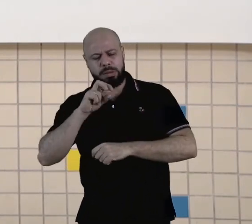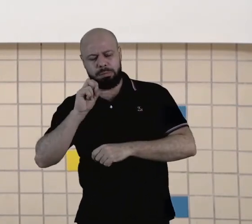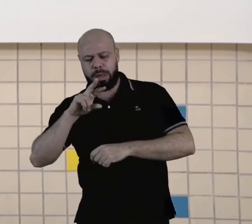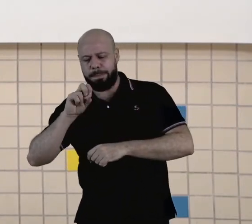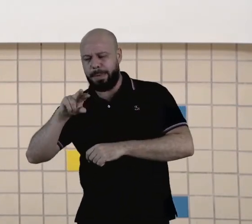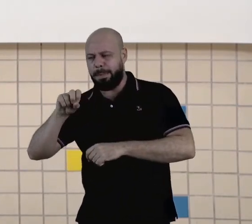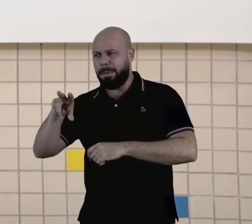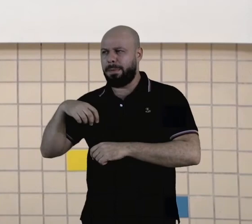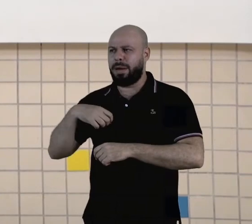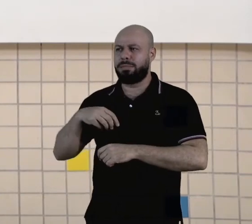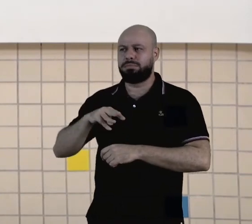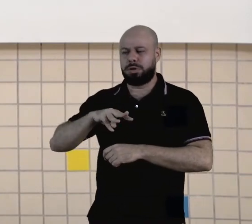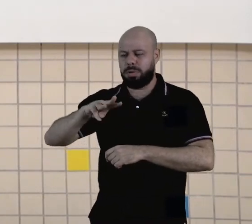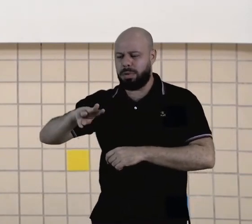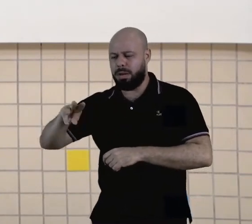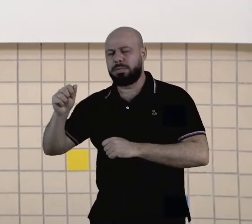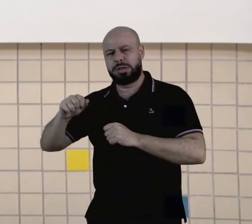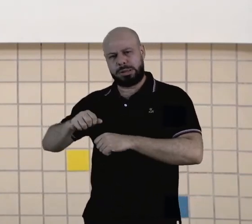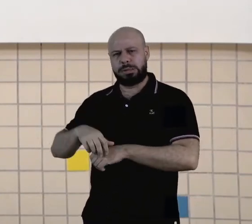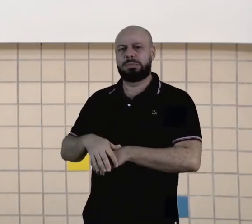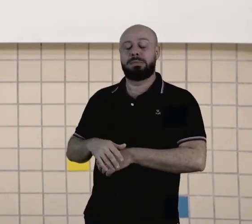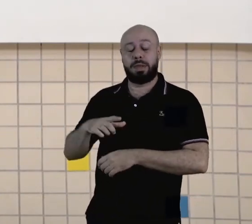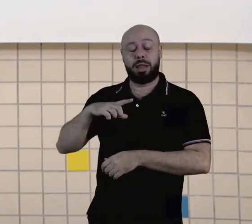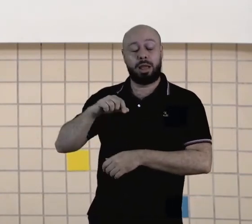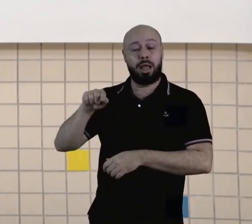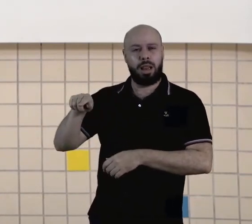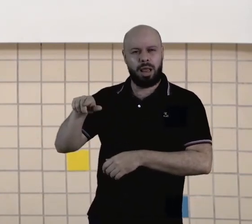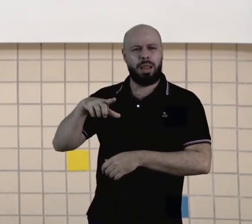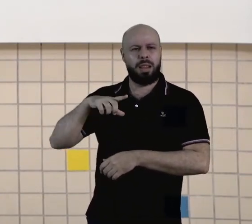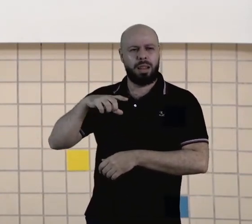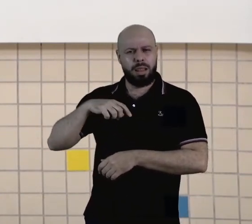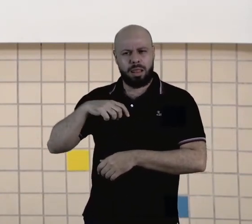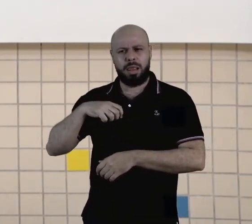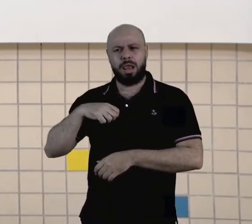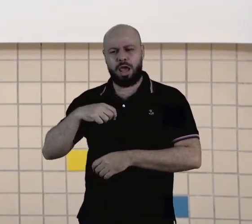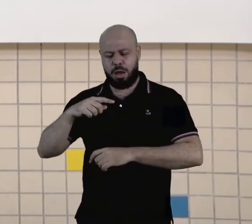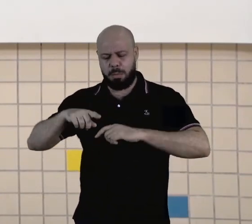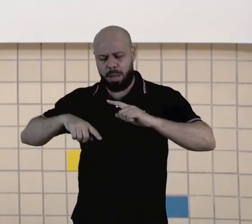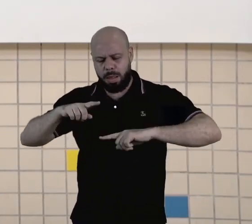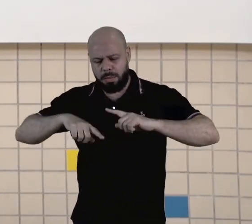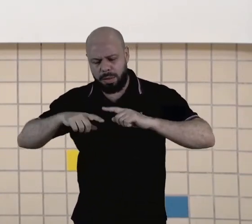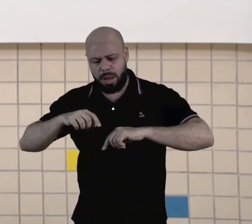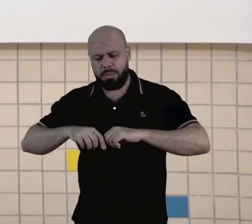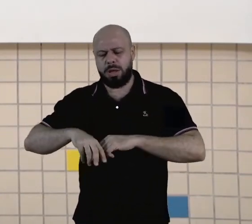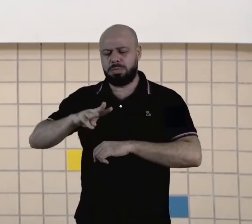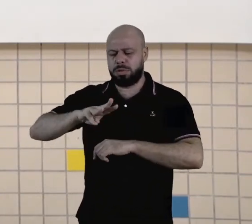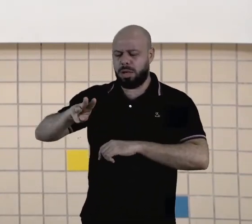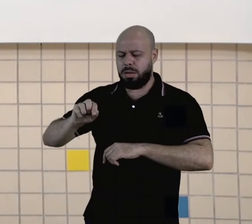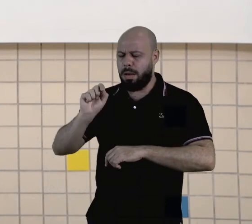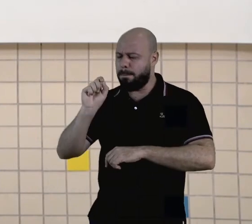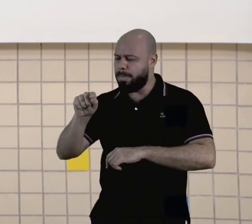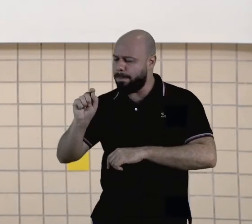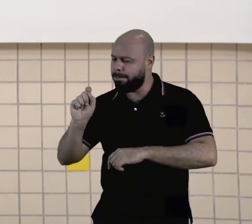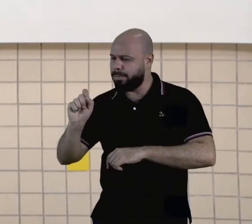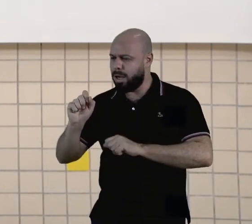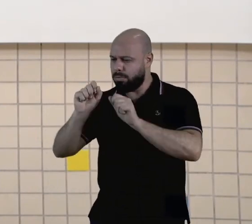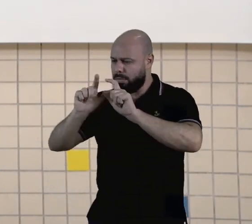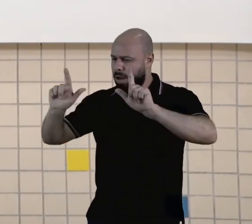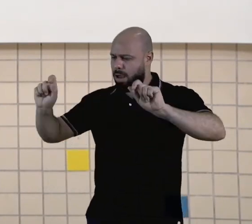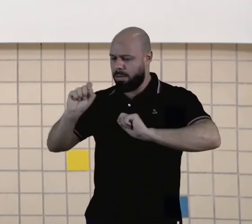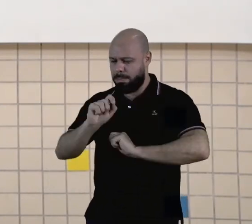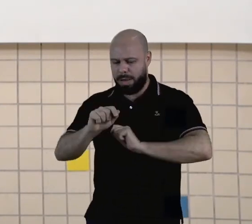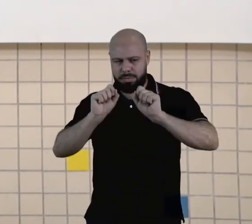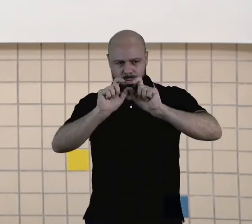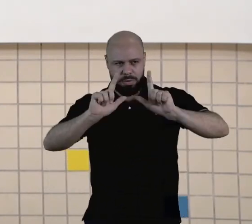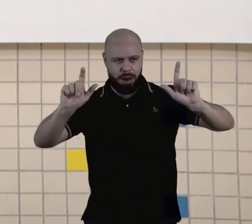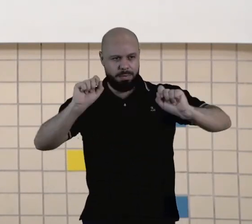nossos links. Você tem, dentro desse material digital, vários links que você pode ir clicando e vai ser direcionado para